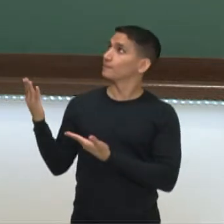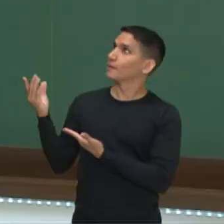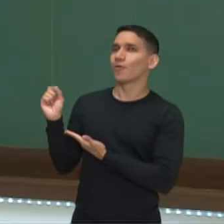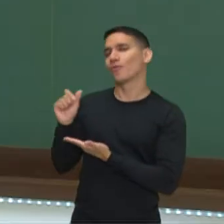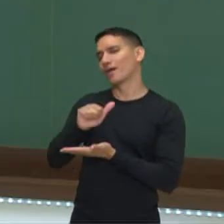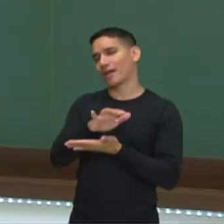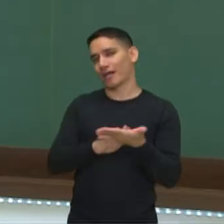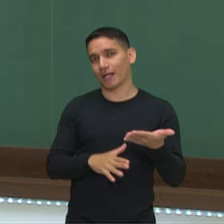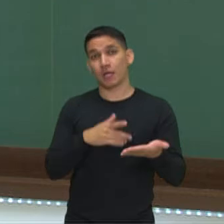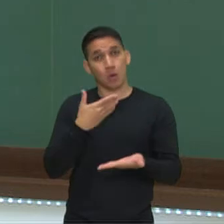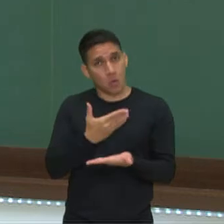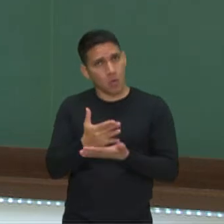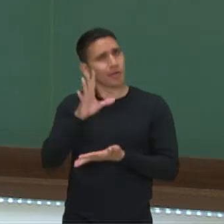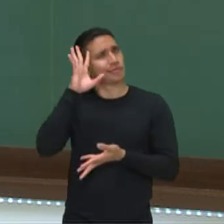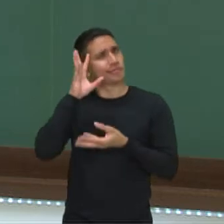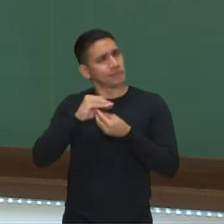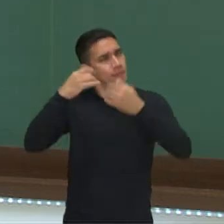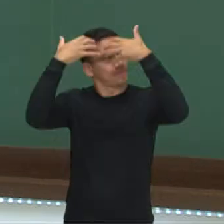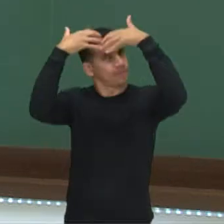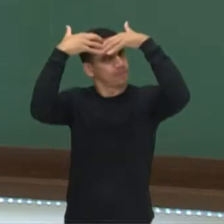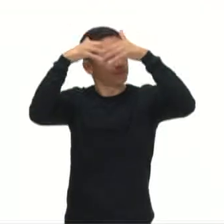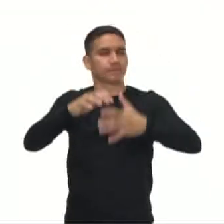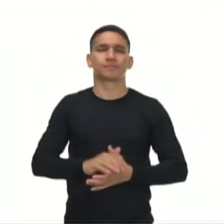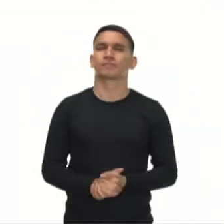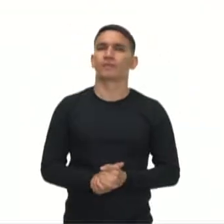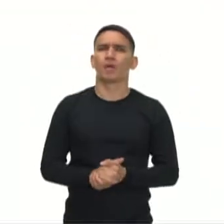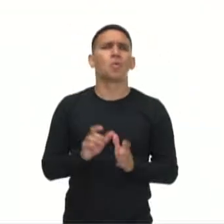Uma atividade para a gente poder pensar. Qual a